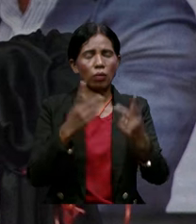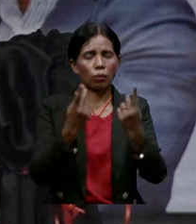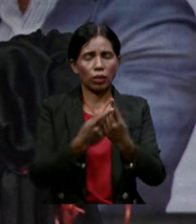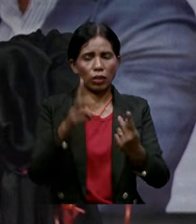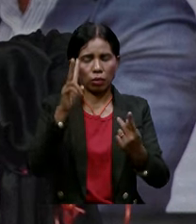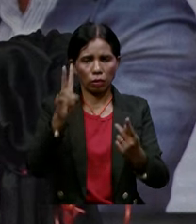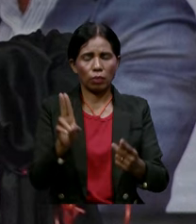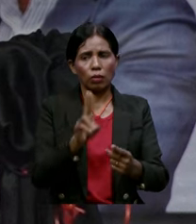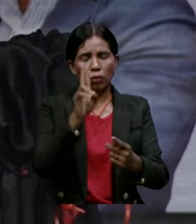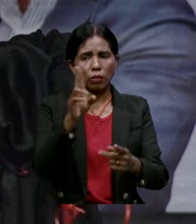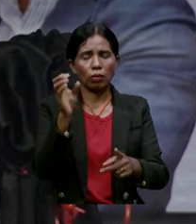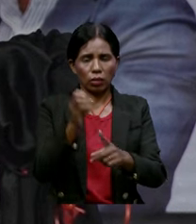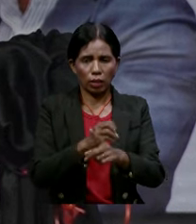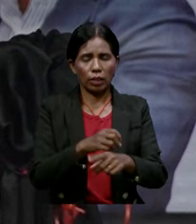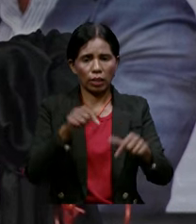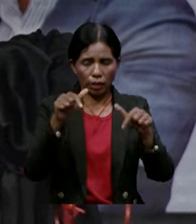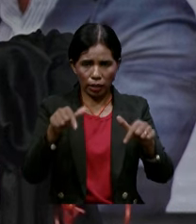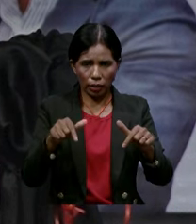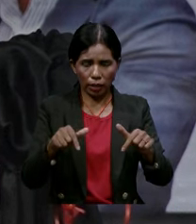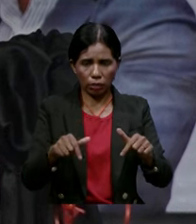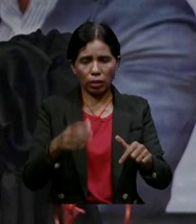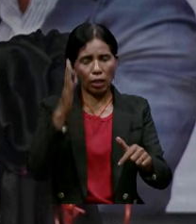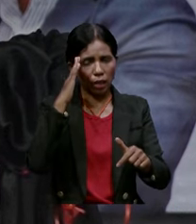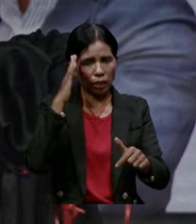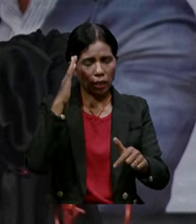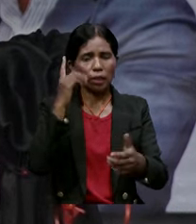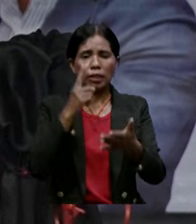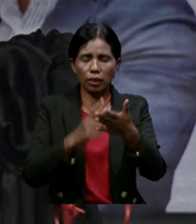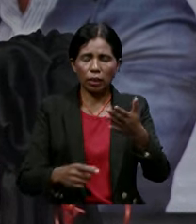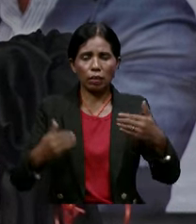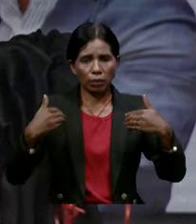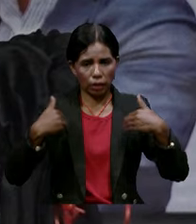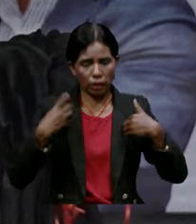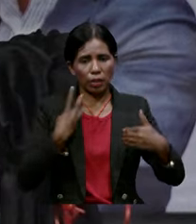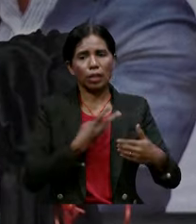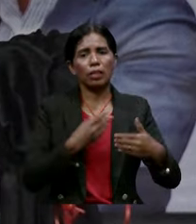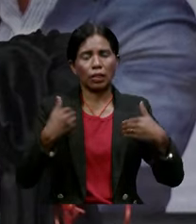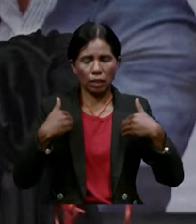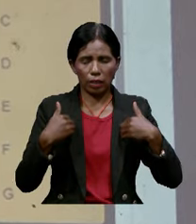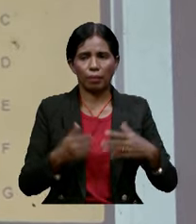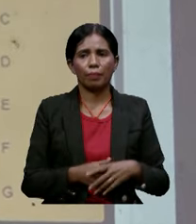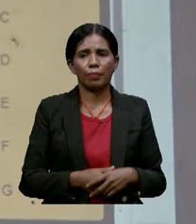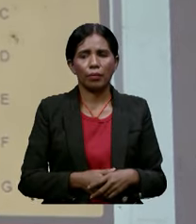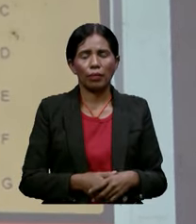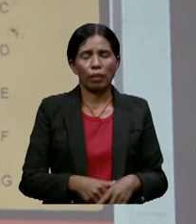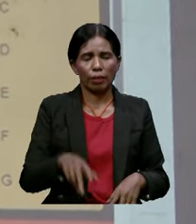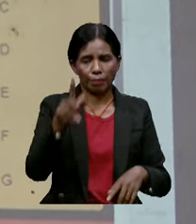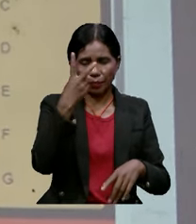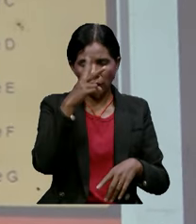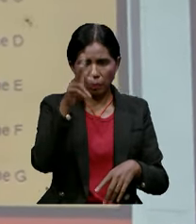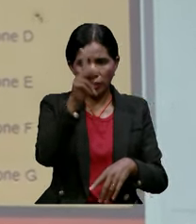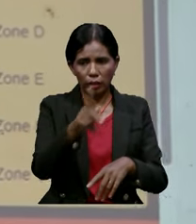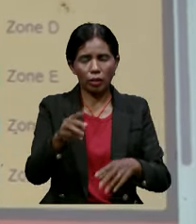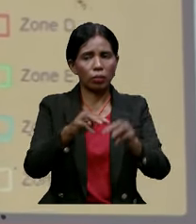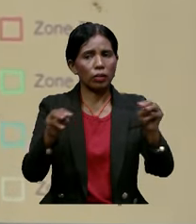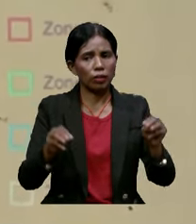bela aproveita a oportunidade da né holy descobre de que sua saída de makita ia Prospeção no pesquisa e município